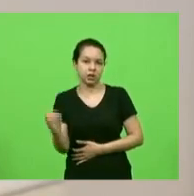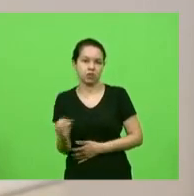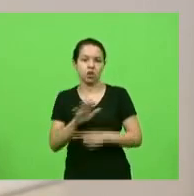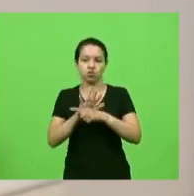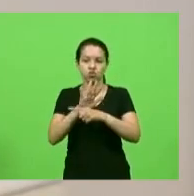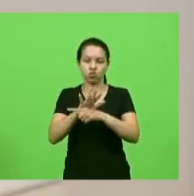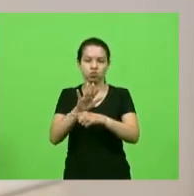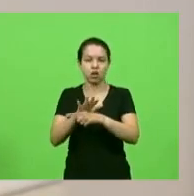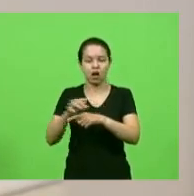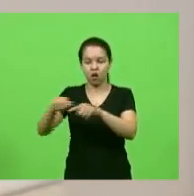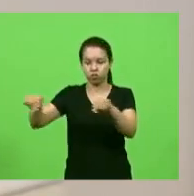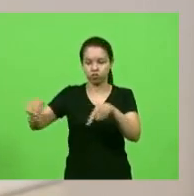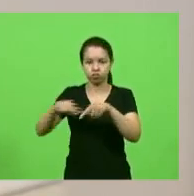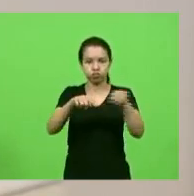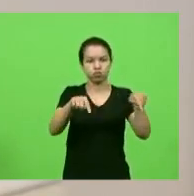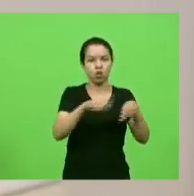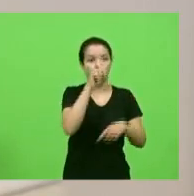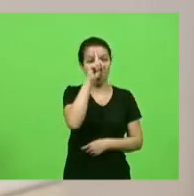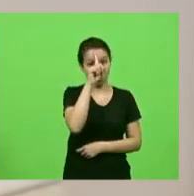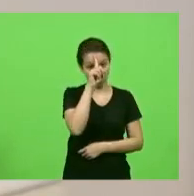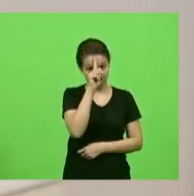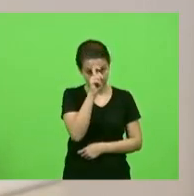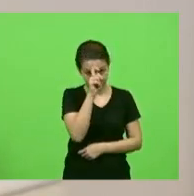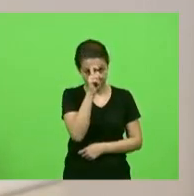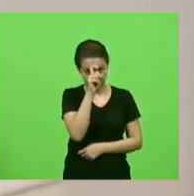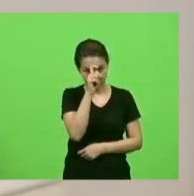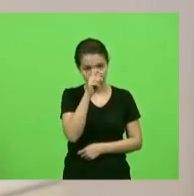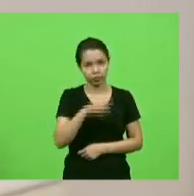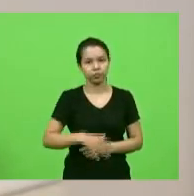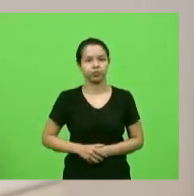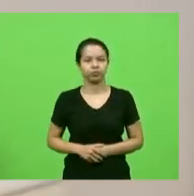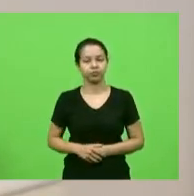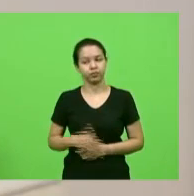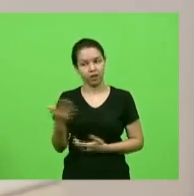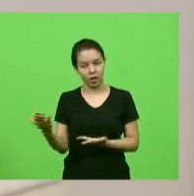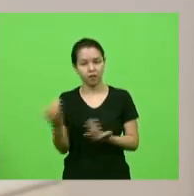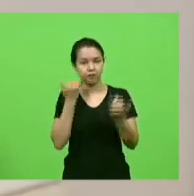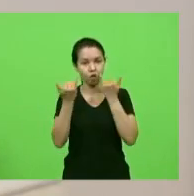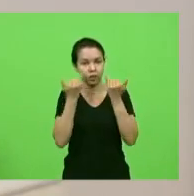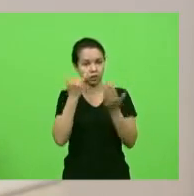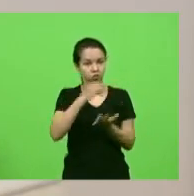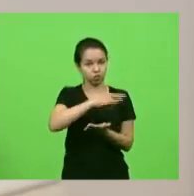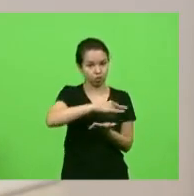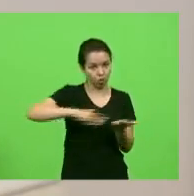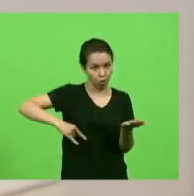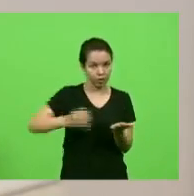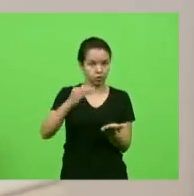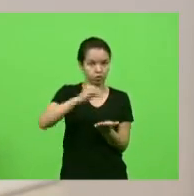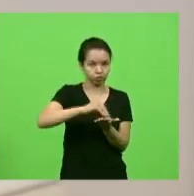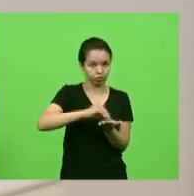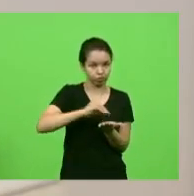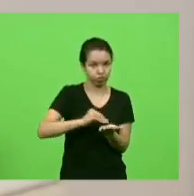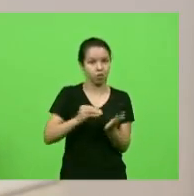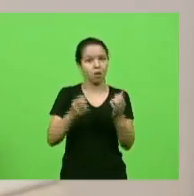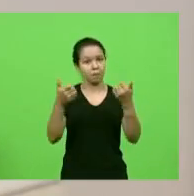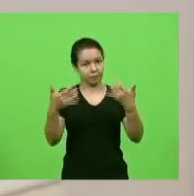unidades hospitalares da SES, conforme as informações dos demais documentos desse processo. Fecha aspas.